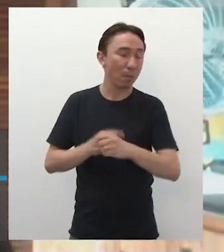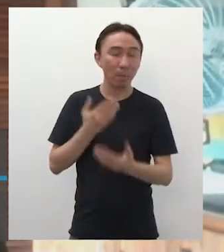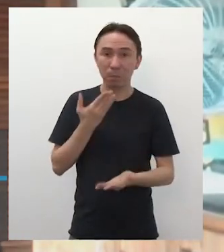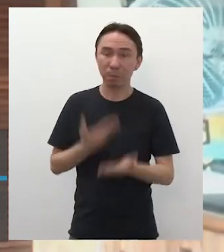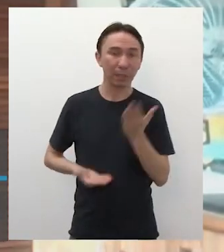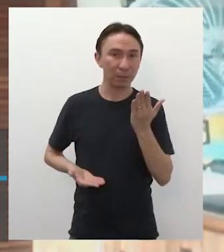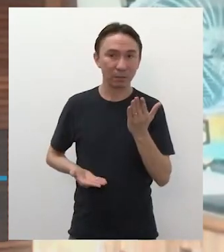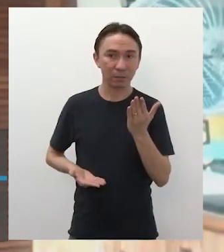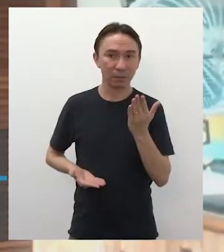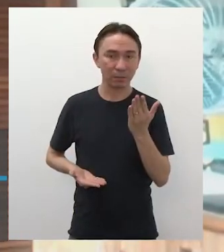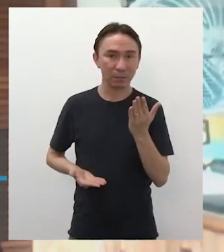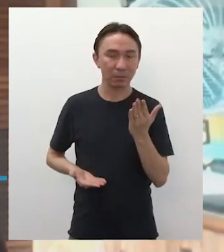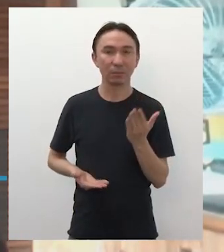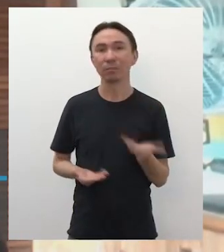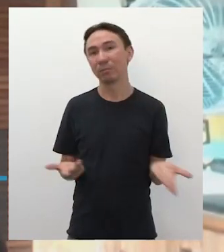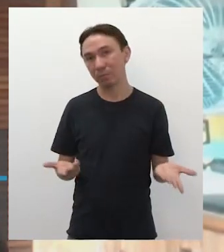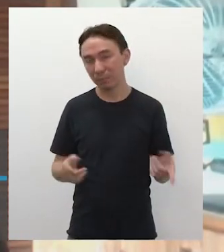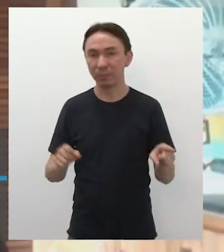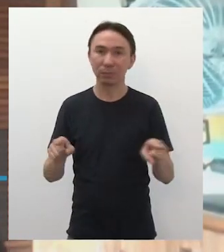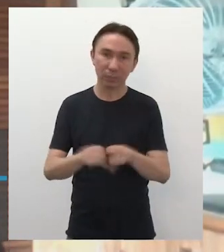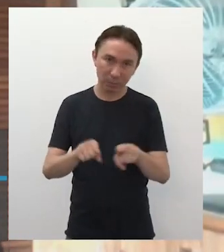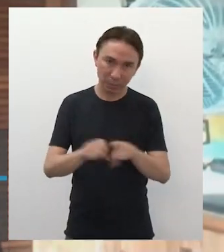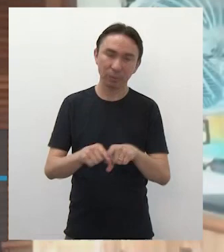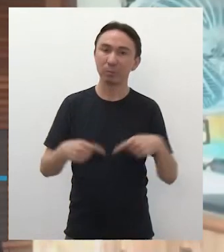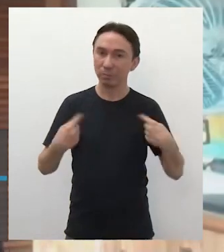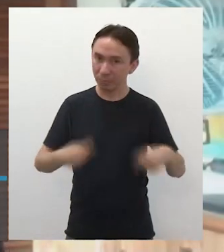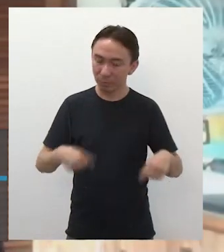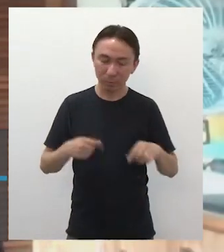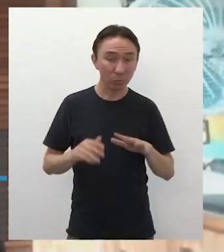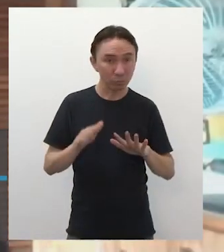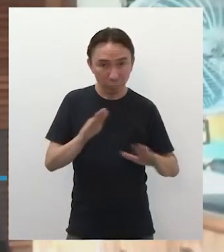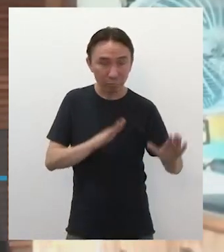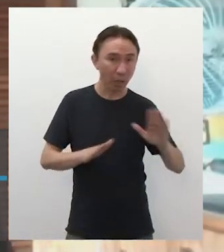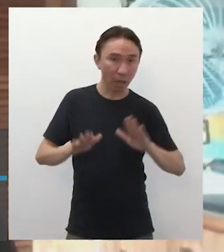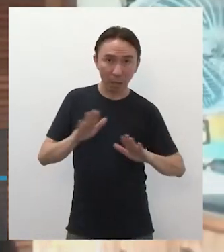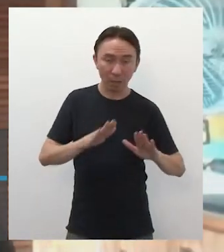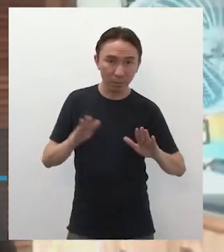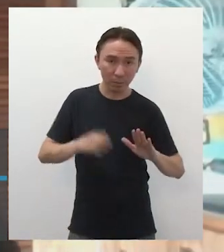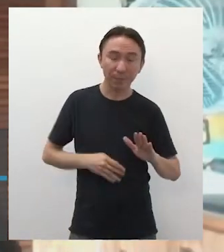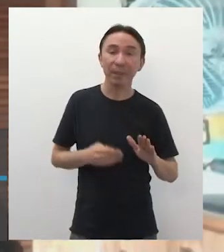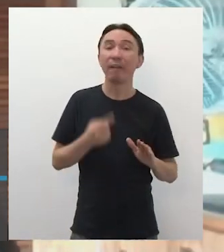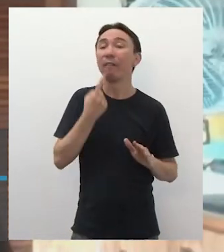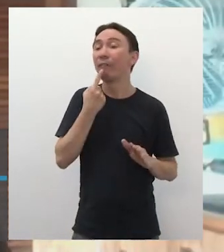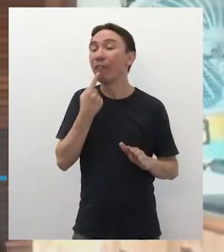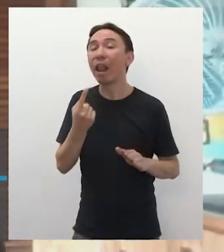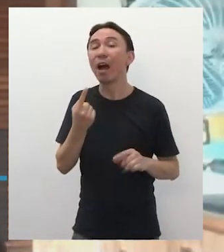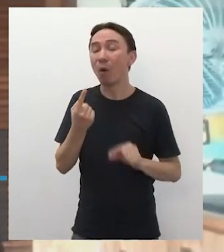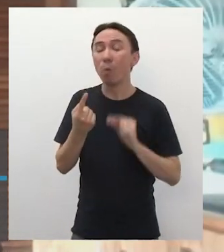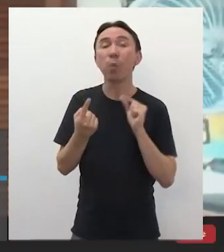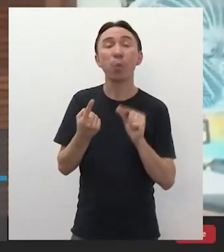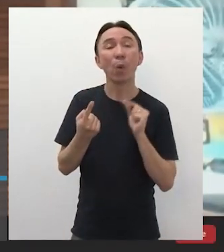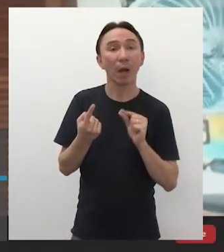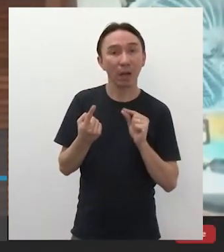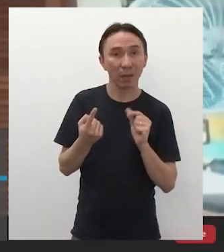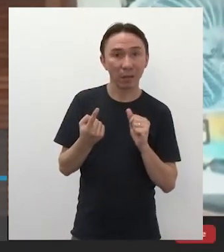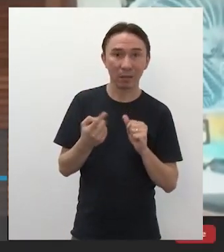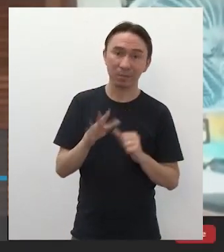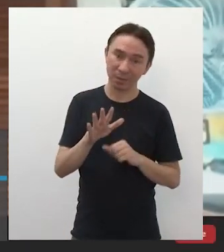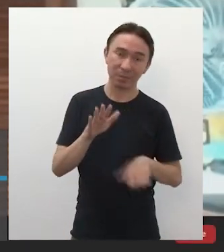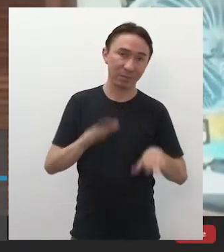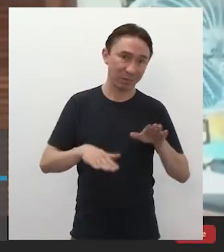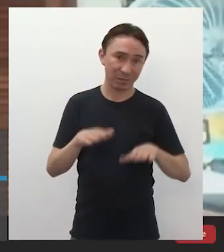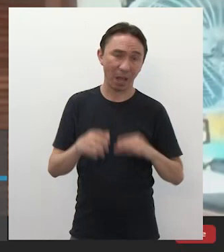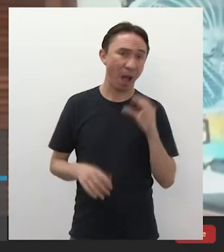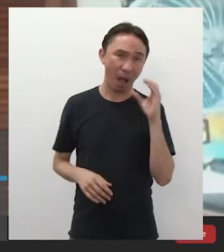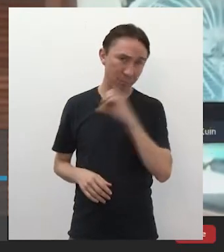mesmos cuidados, né? Vou ter os mesmos cuidados com tudo que eu vou dizer. Mas isso é mais rápido do que eu ter que digitar um textão,